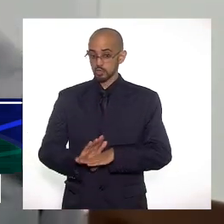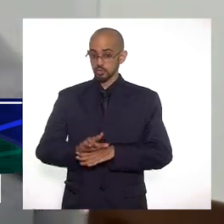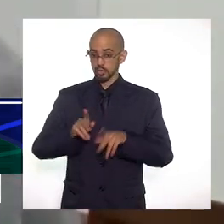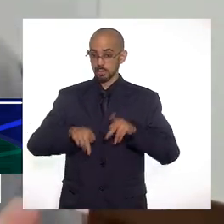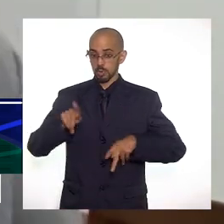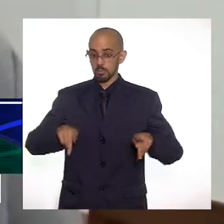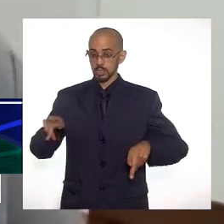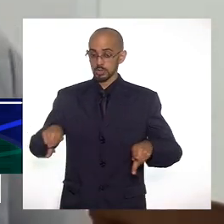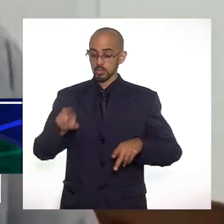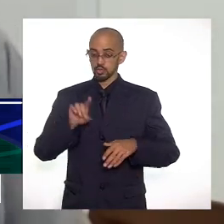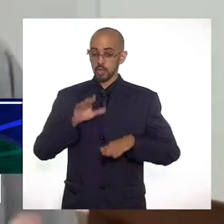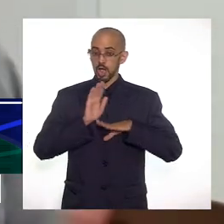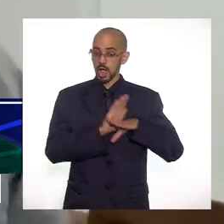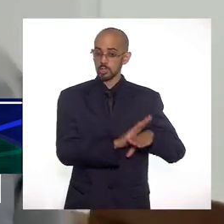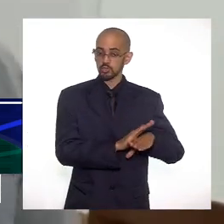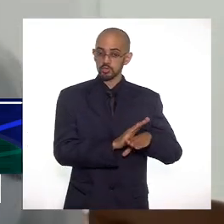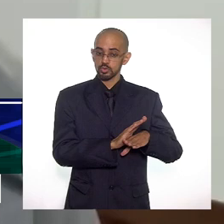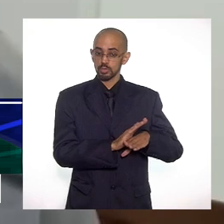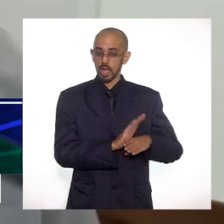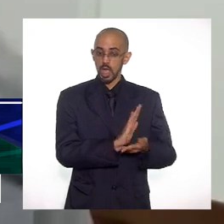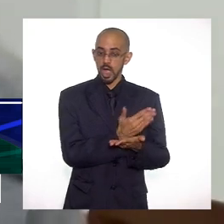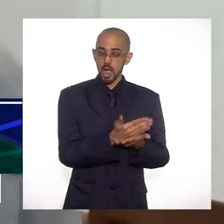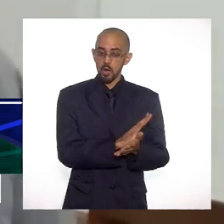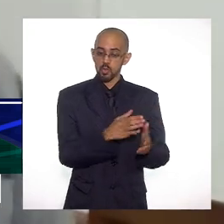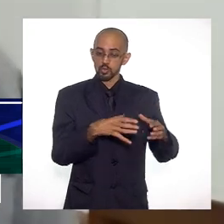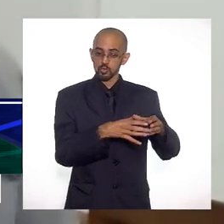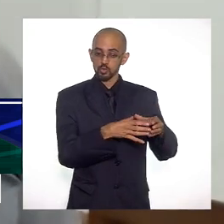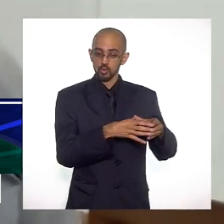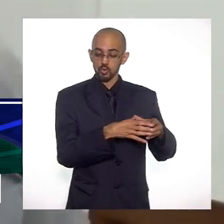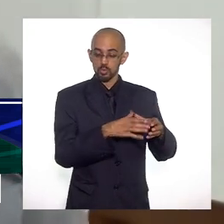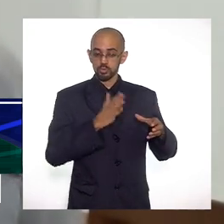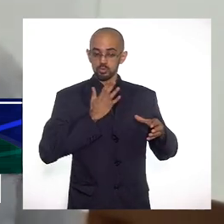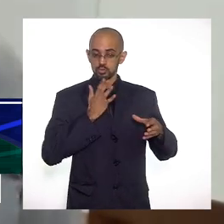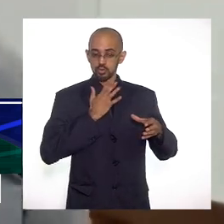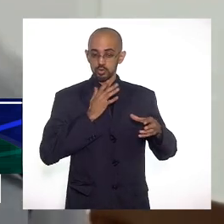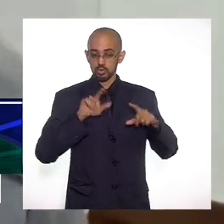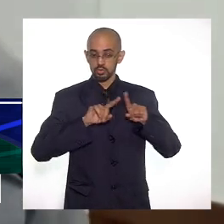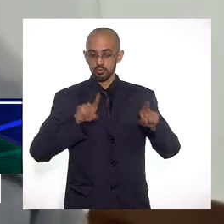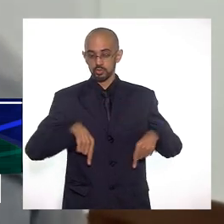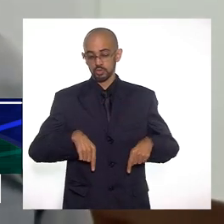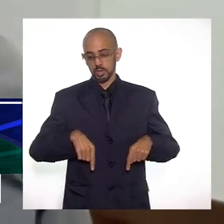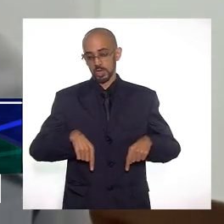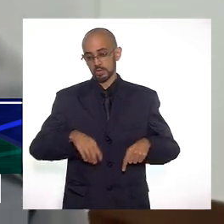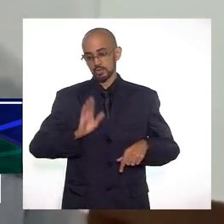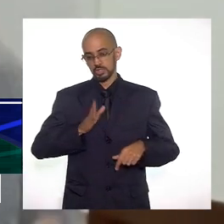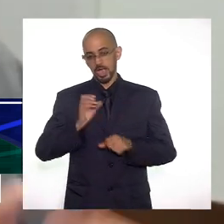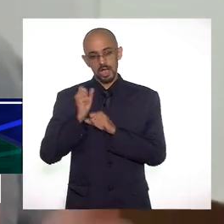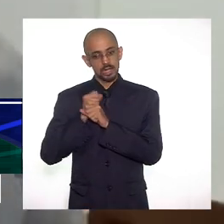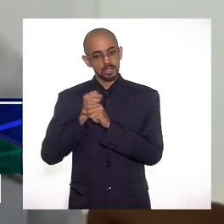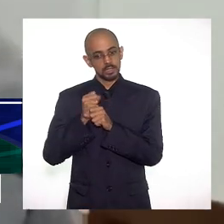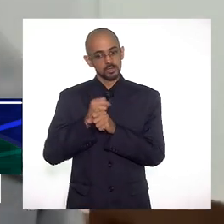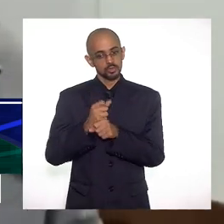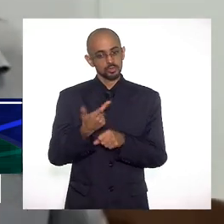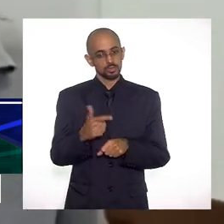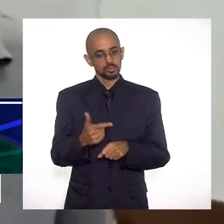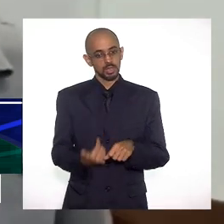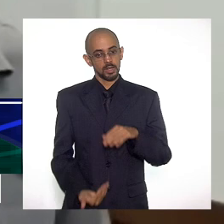minoria de uma elite de servidores públicos que há muitos anos não é habituada a ter